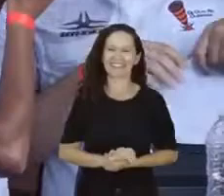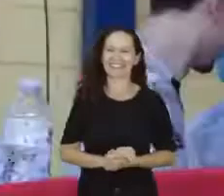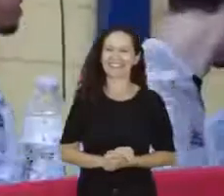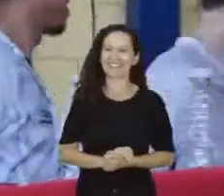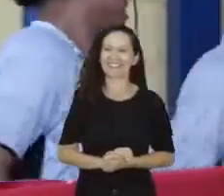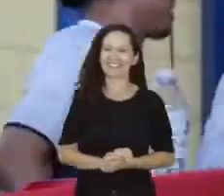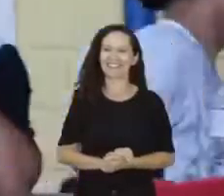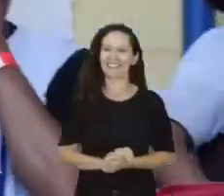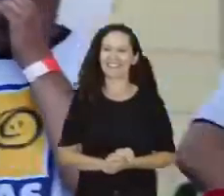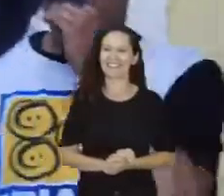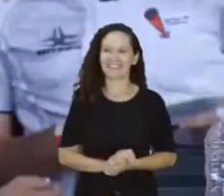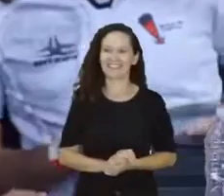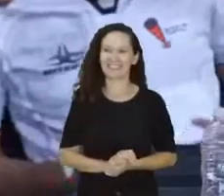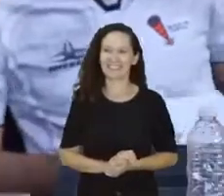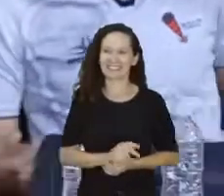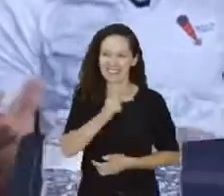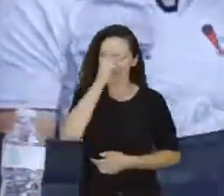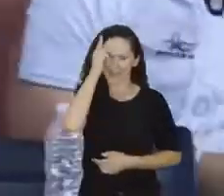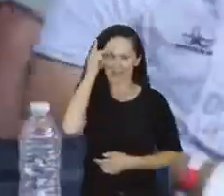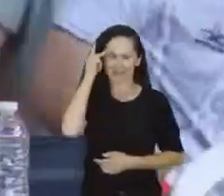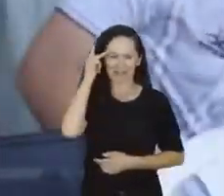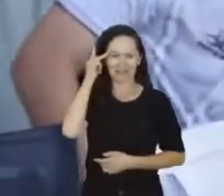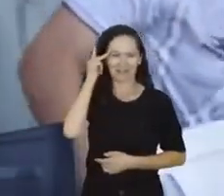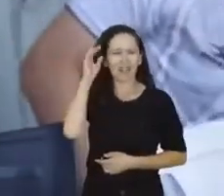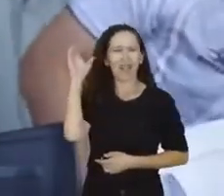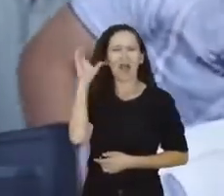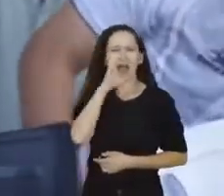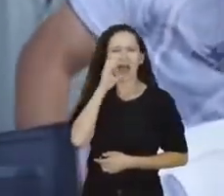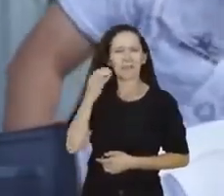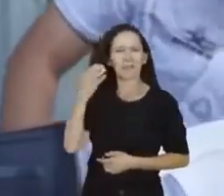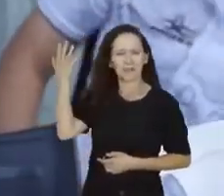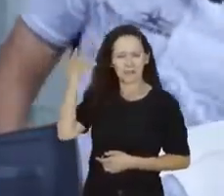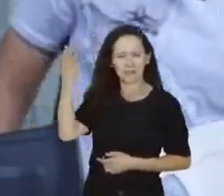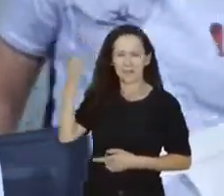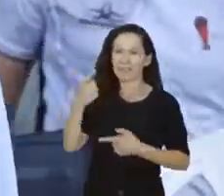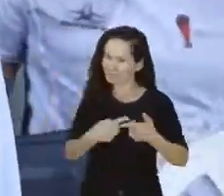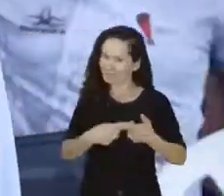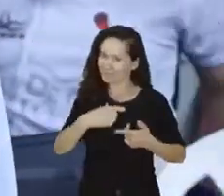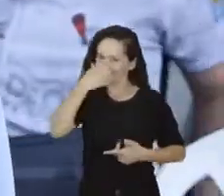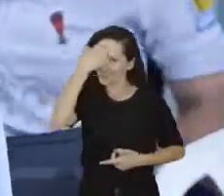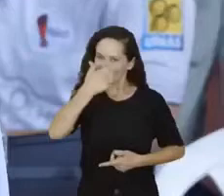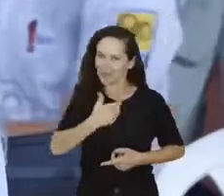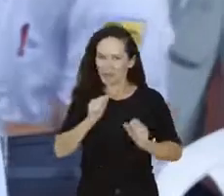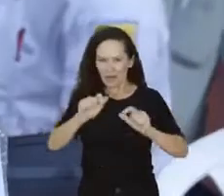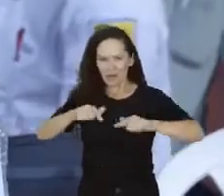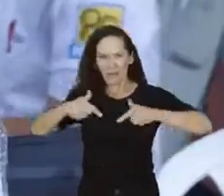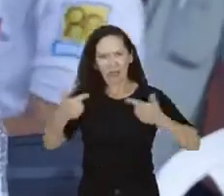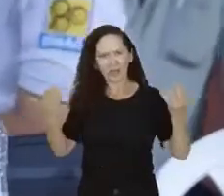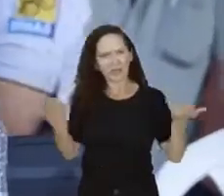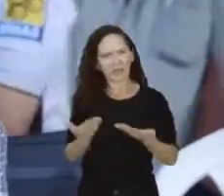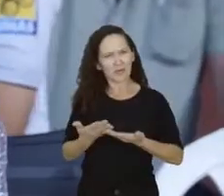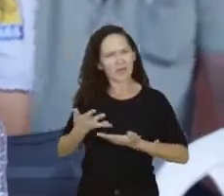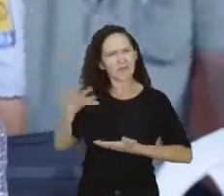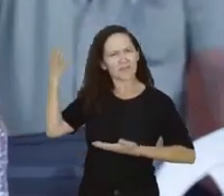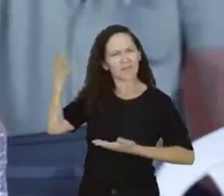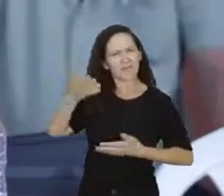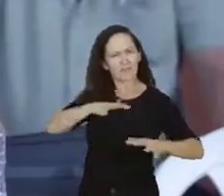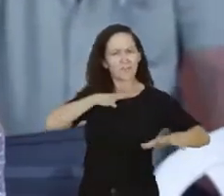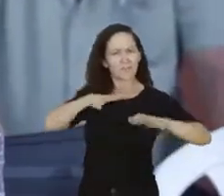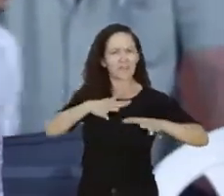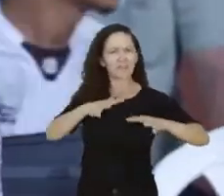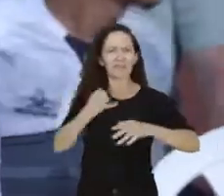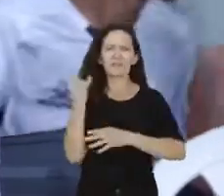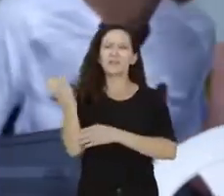Olha, pessoal, eu quero ser muito breve, porque esse ato foi feito para a gente mandar para o Brasil um